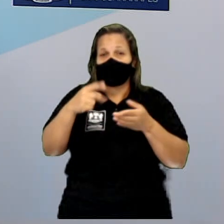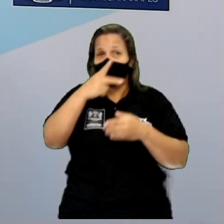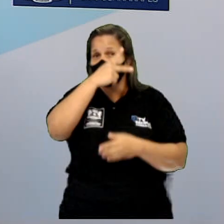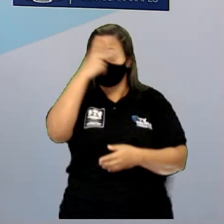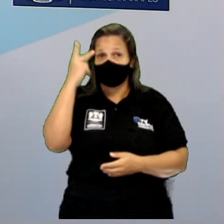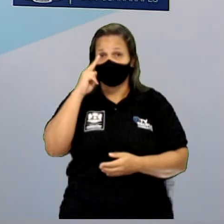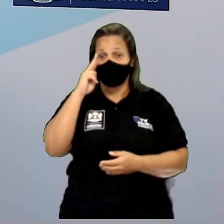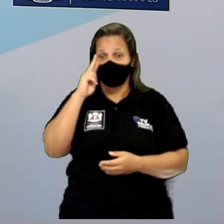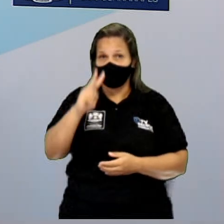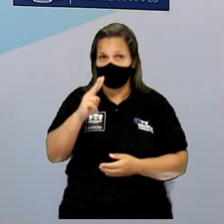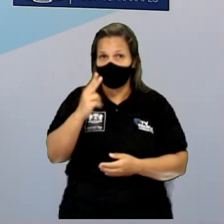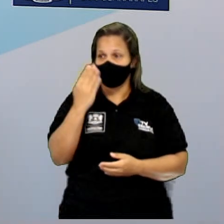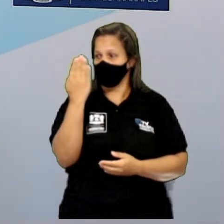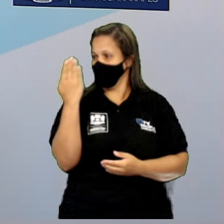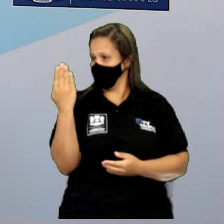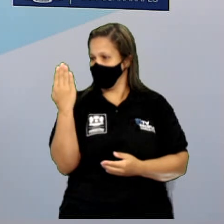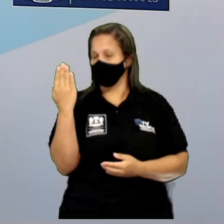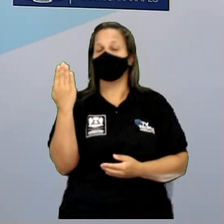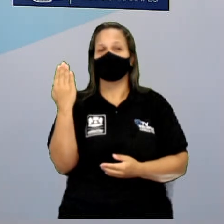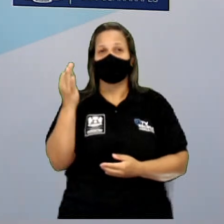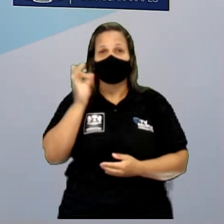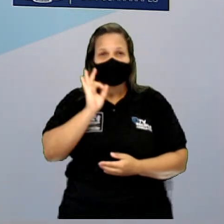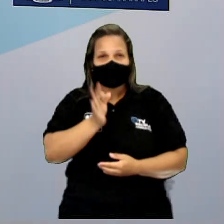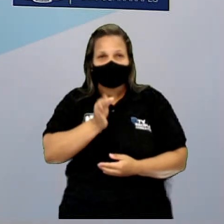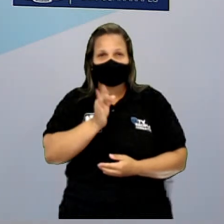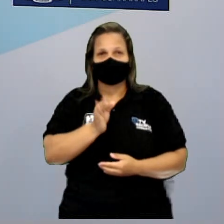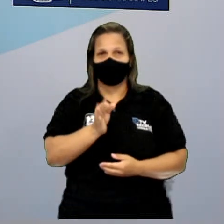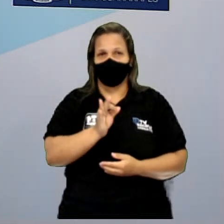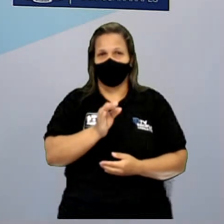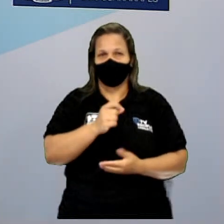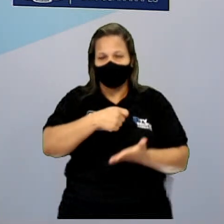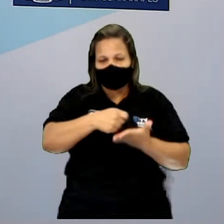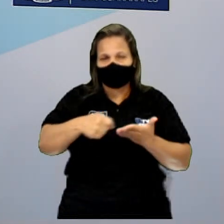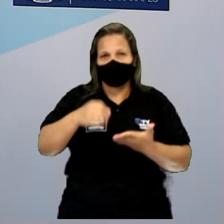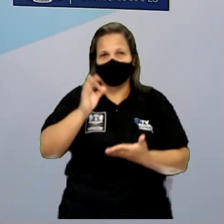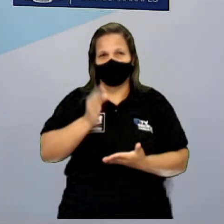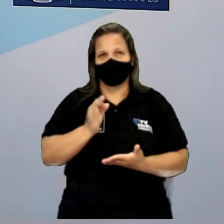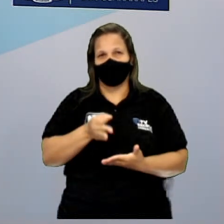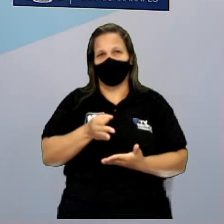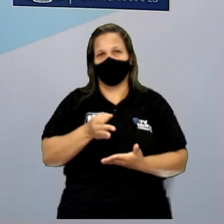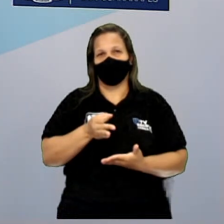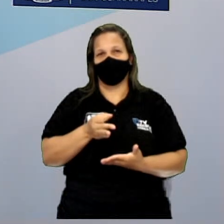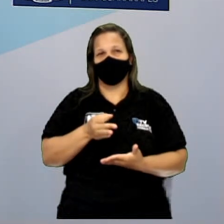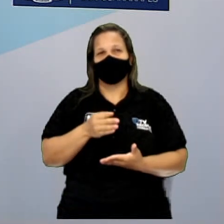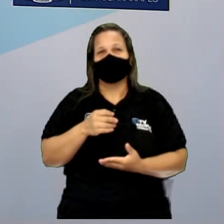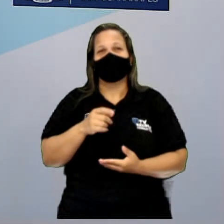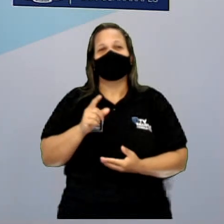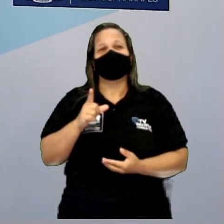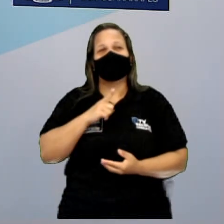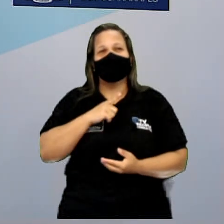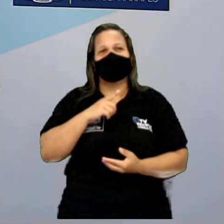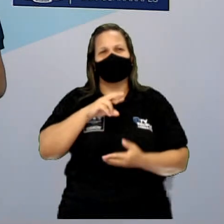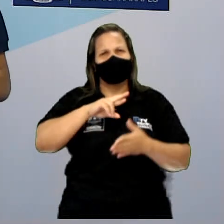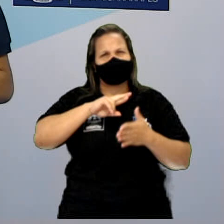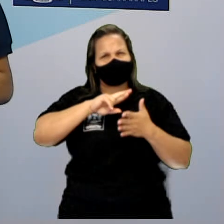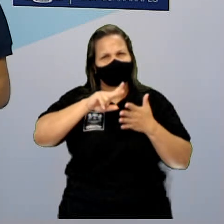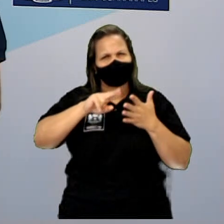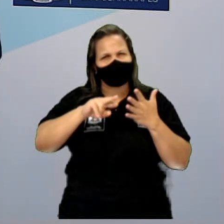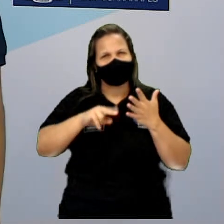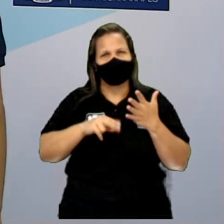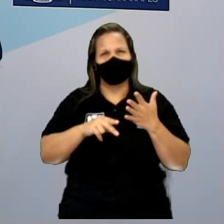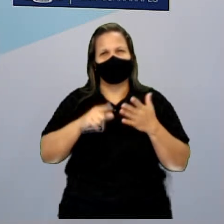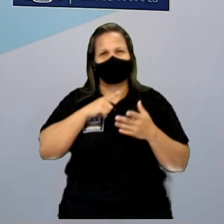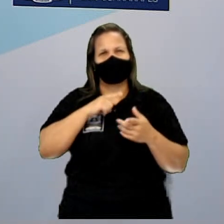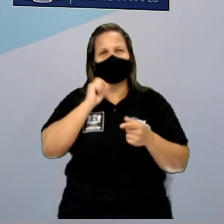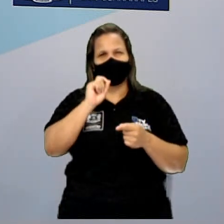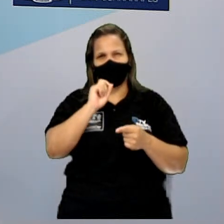certo? Bom, não só tem esse tipo de espelho, que é o mais comum, o espelho plano, a gente tem dois espelhos também que são bastante